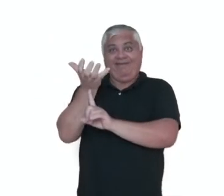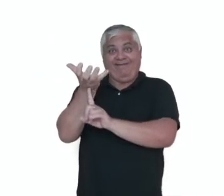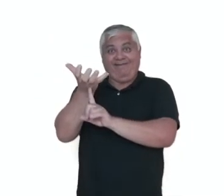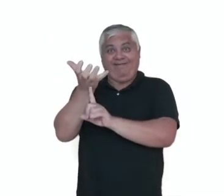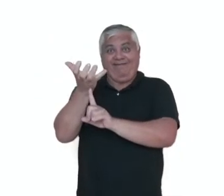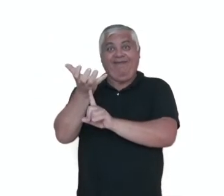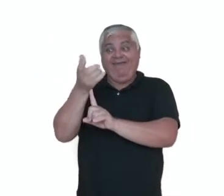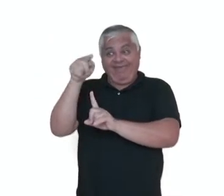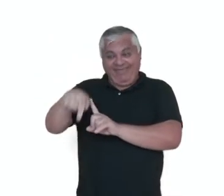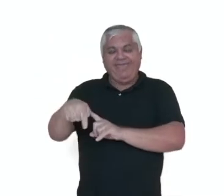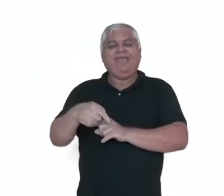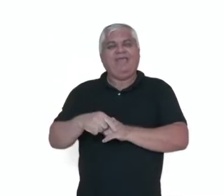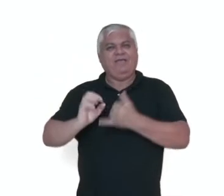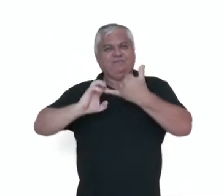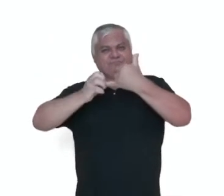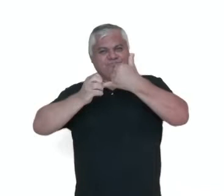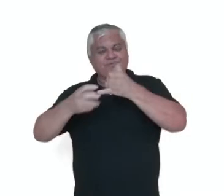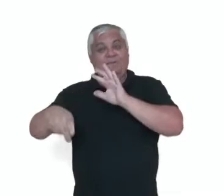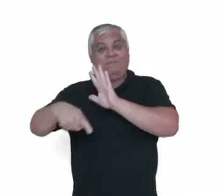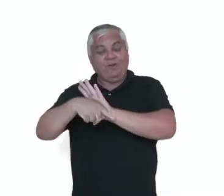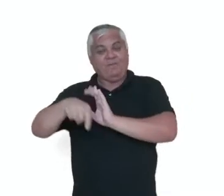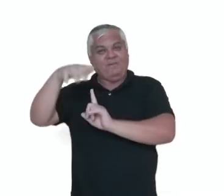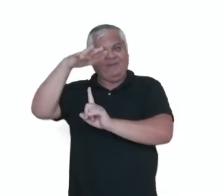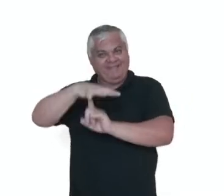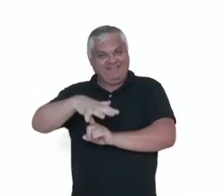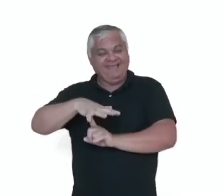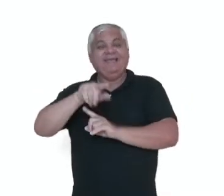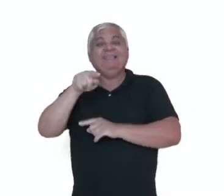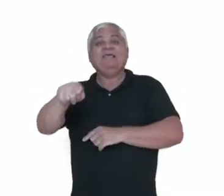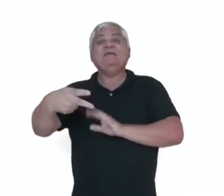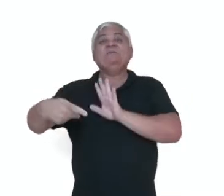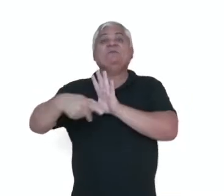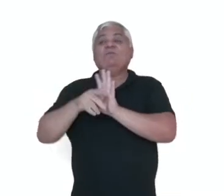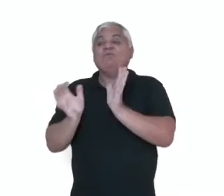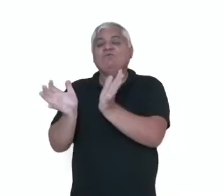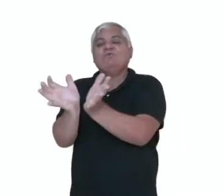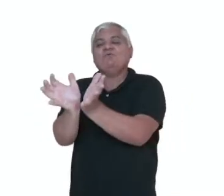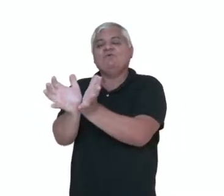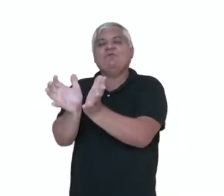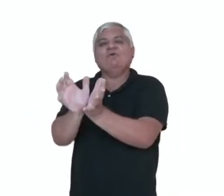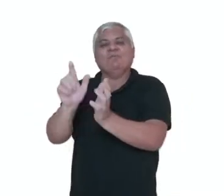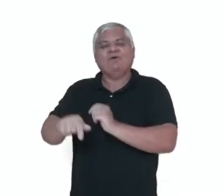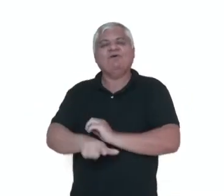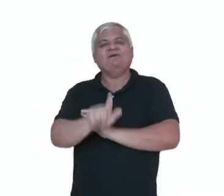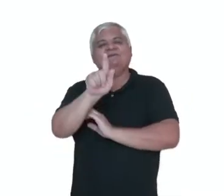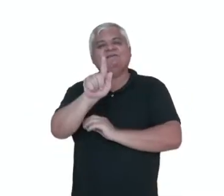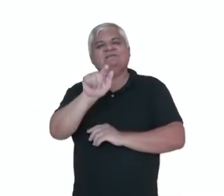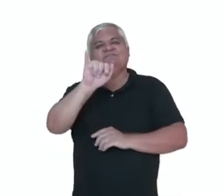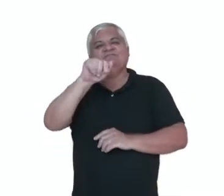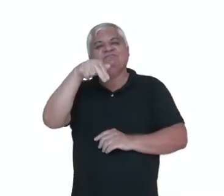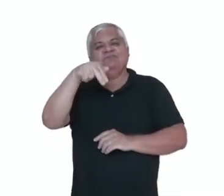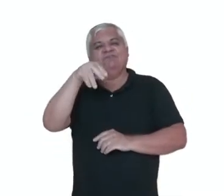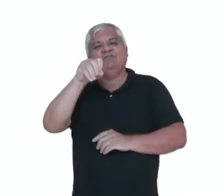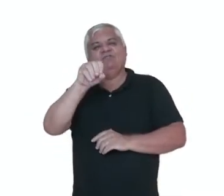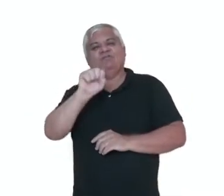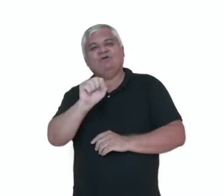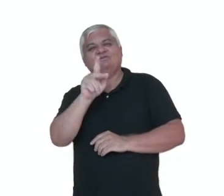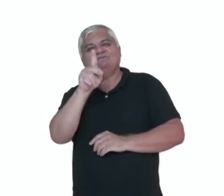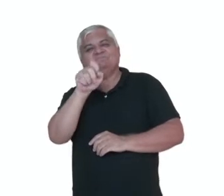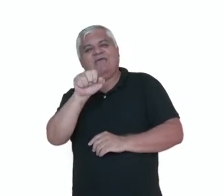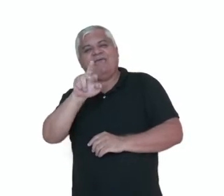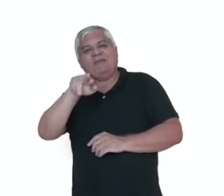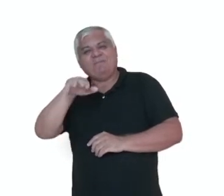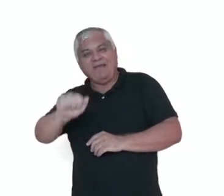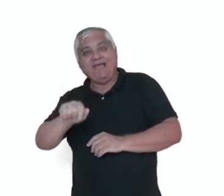uma gimnosperma, né, é o pinheiro do Paraná, tá? Pertence dentro do grupo das gimnospermas, do grupo das coníferas,